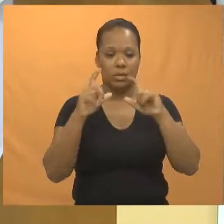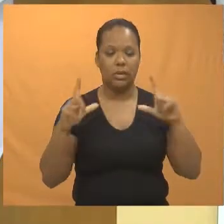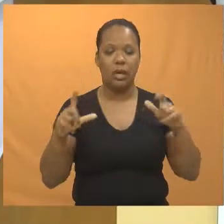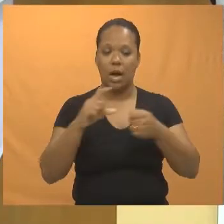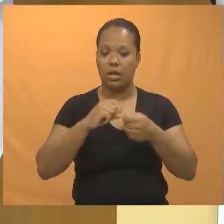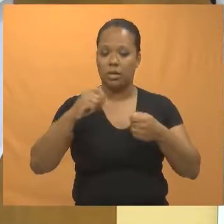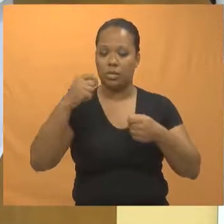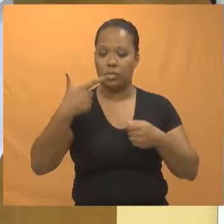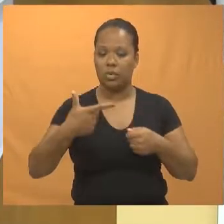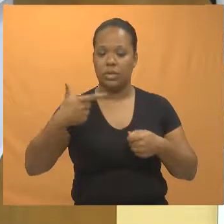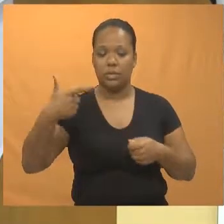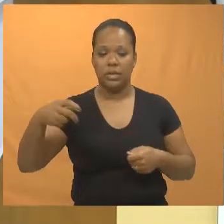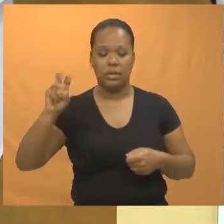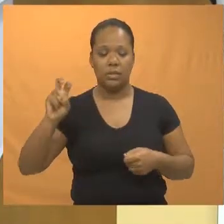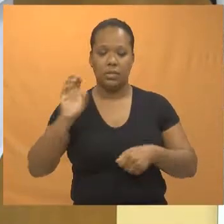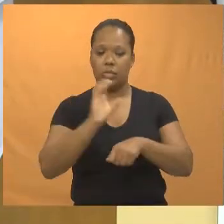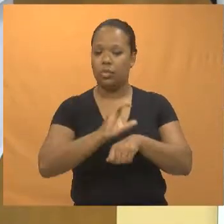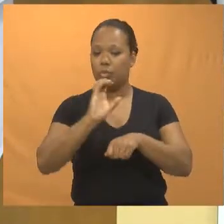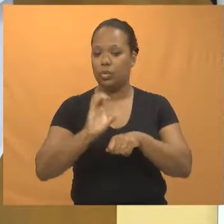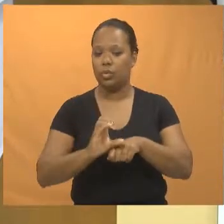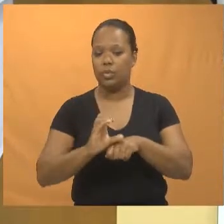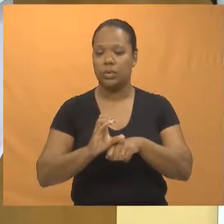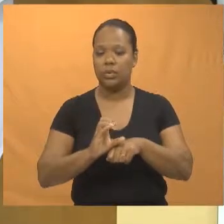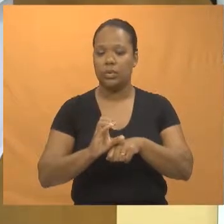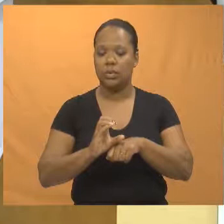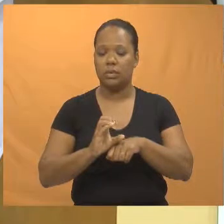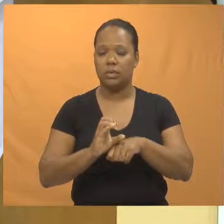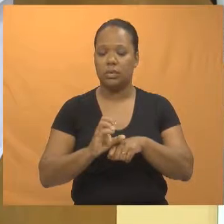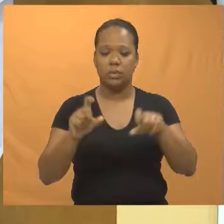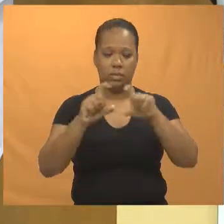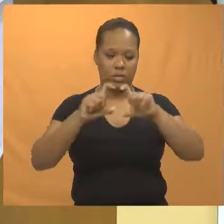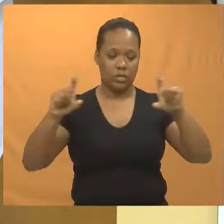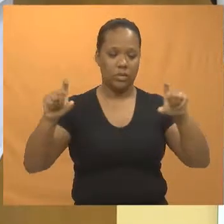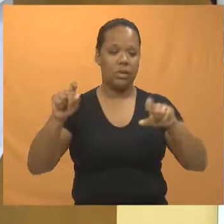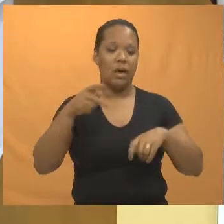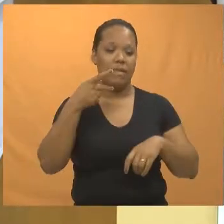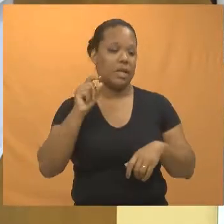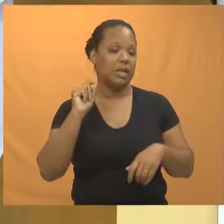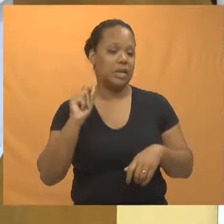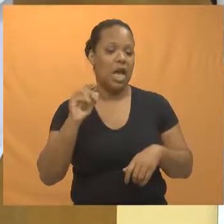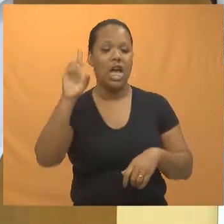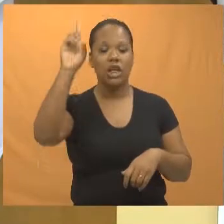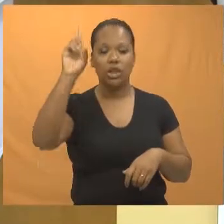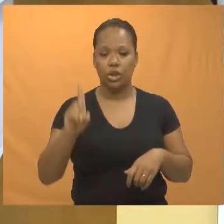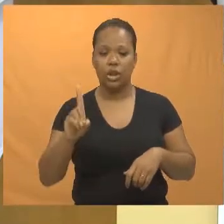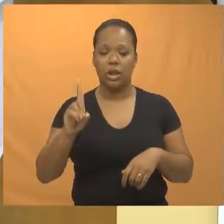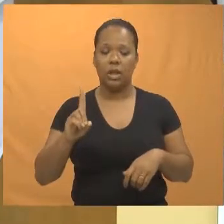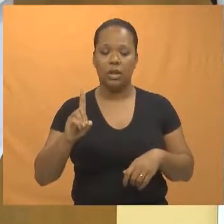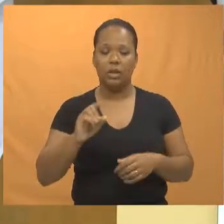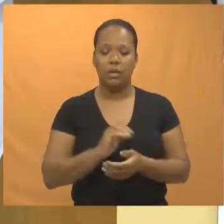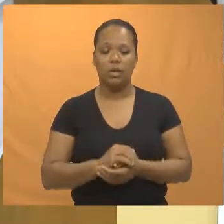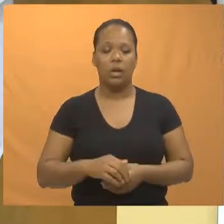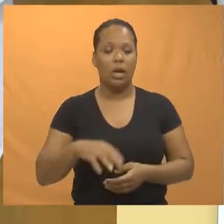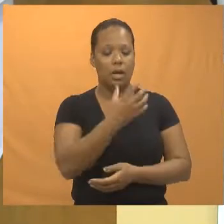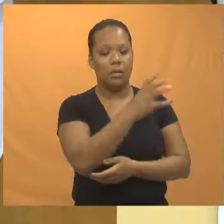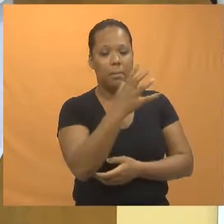artigo 225 da Constituição Federal, que, em síntese, diz que é direito universal o meio